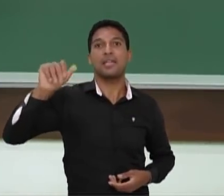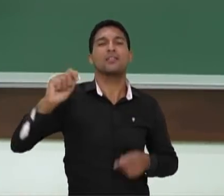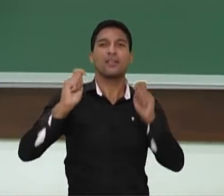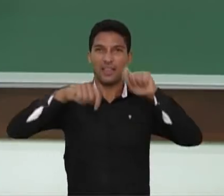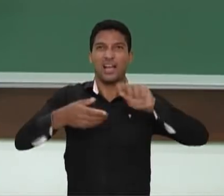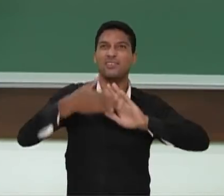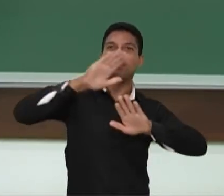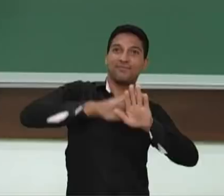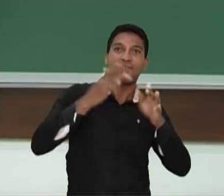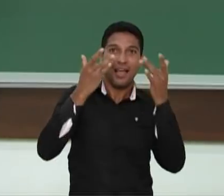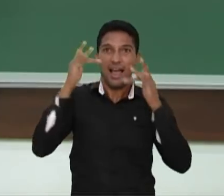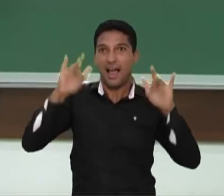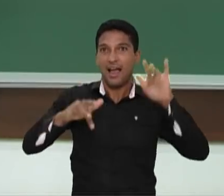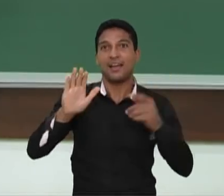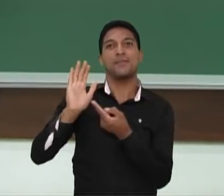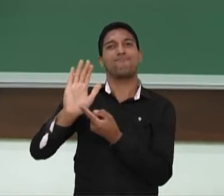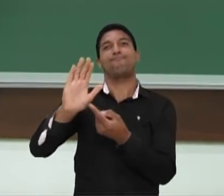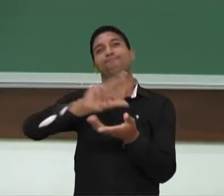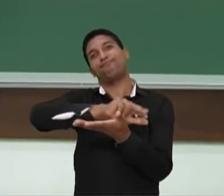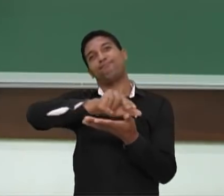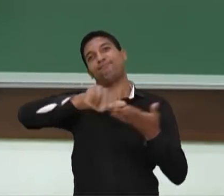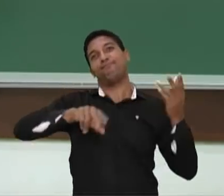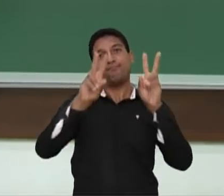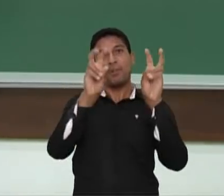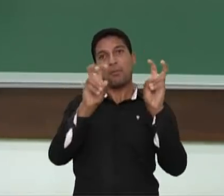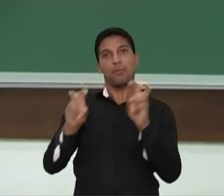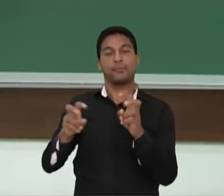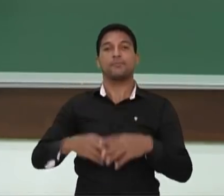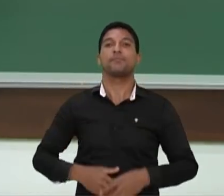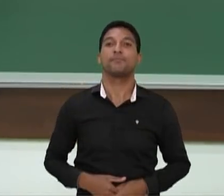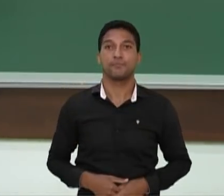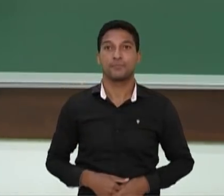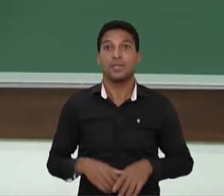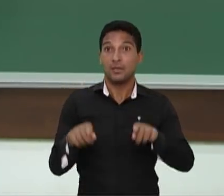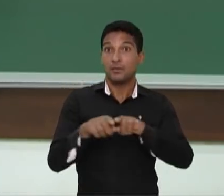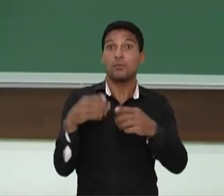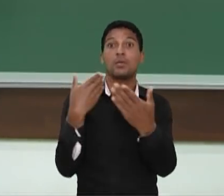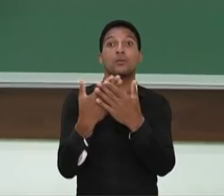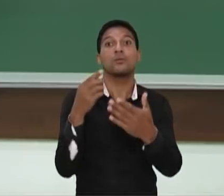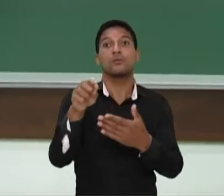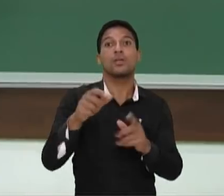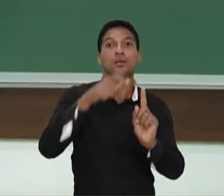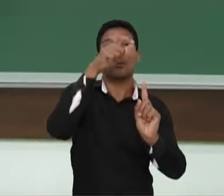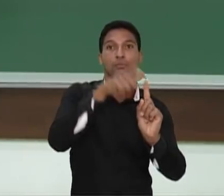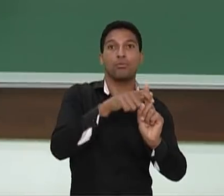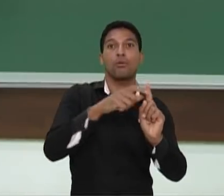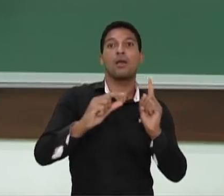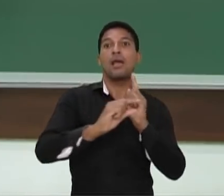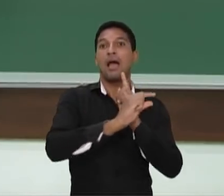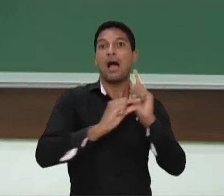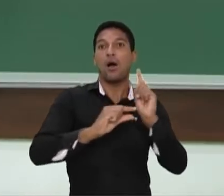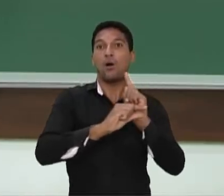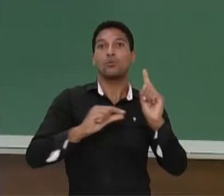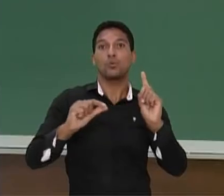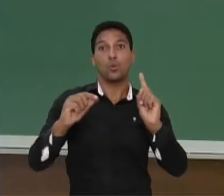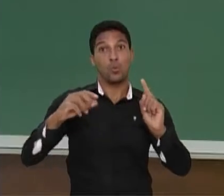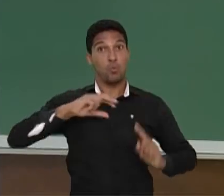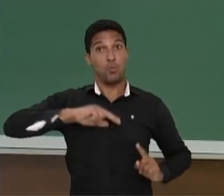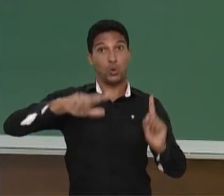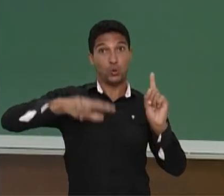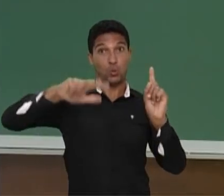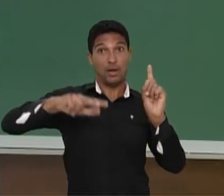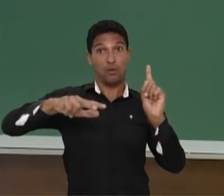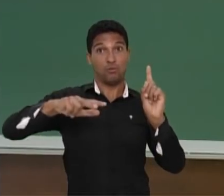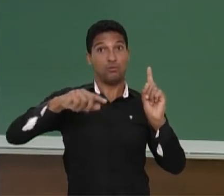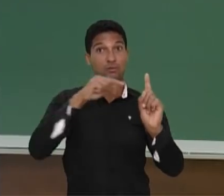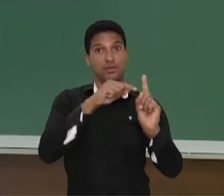E eles aproveitaram bem isso. E o Gil Vicente, né, um grande autor português, que escrevia autos, né? E nós